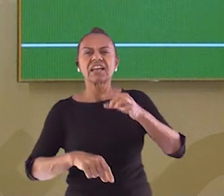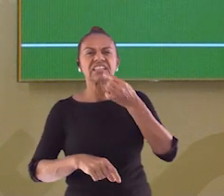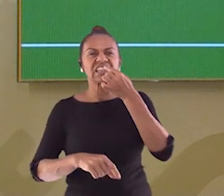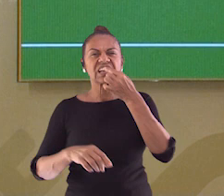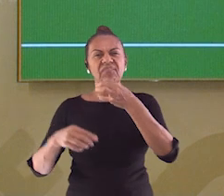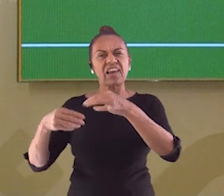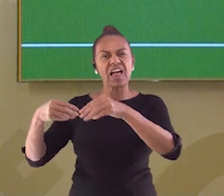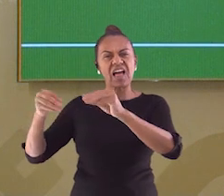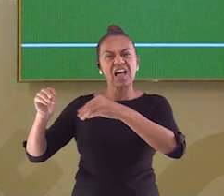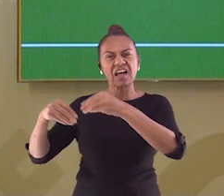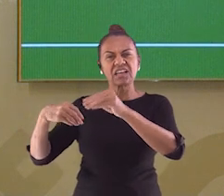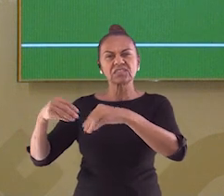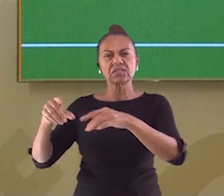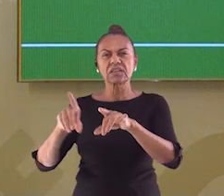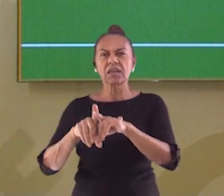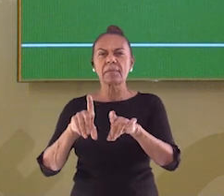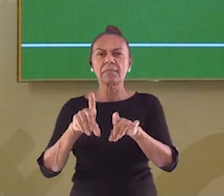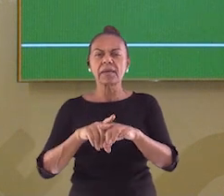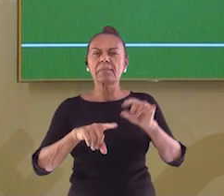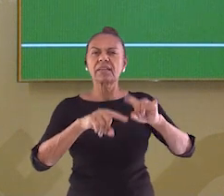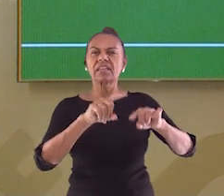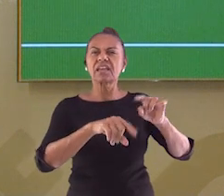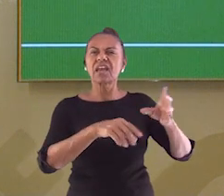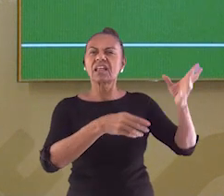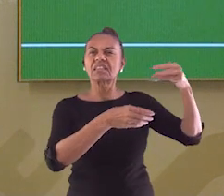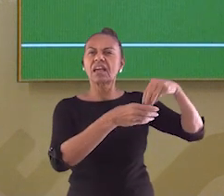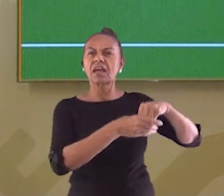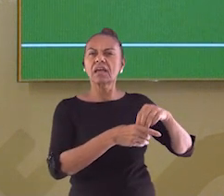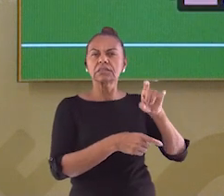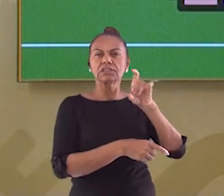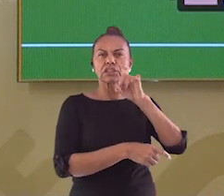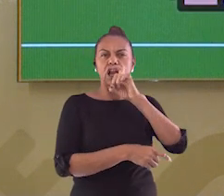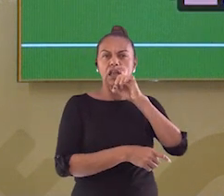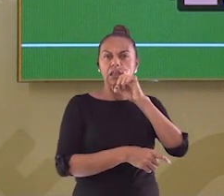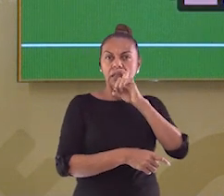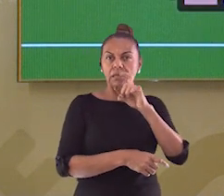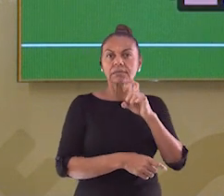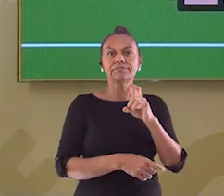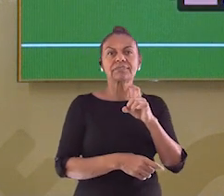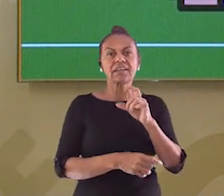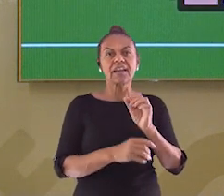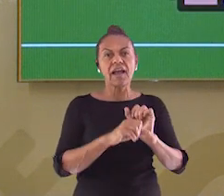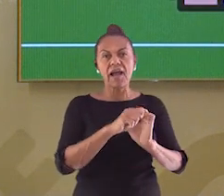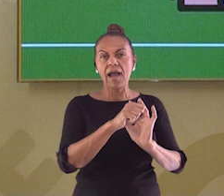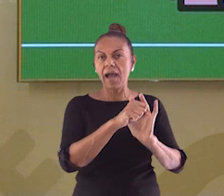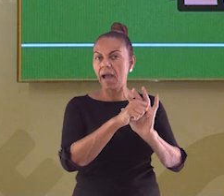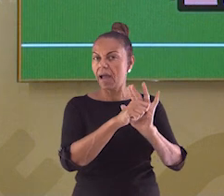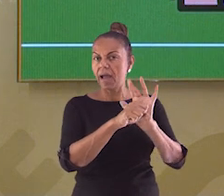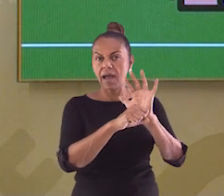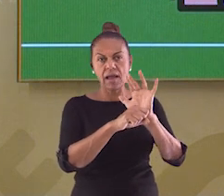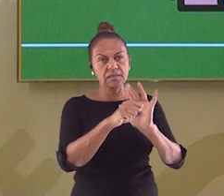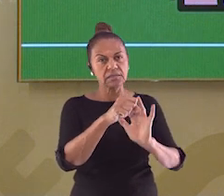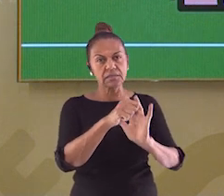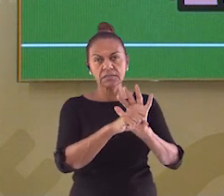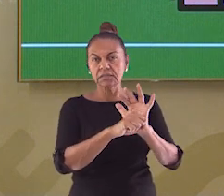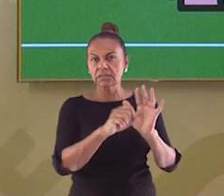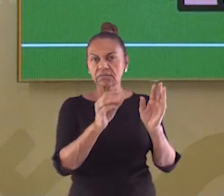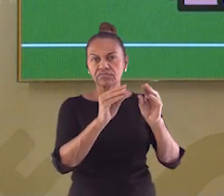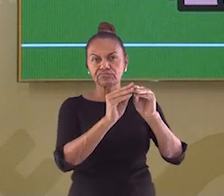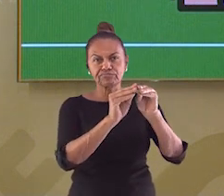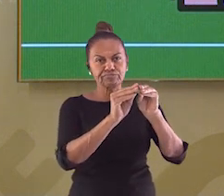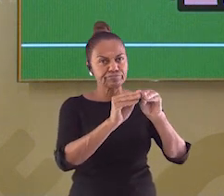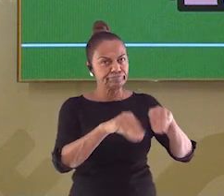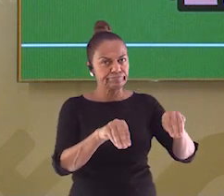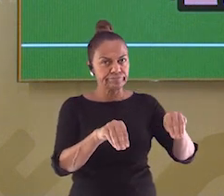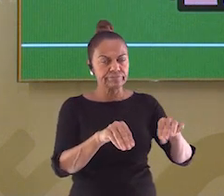e equipamentos de refrigeração, como as geladeiras. Os CFCs são os gases mais